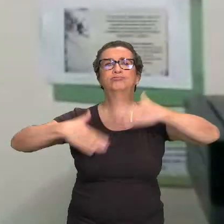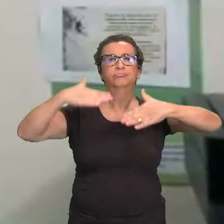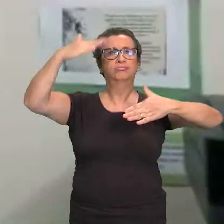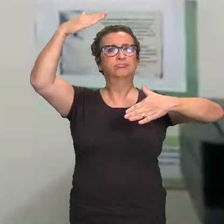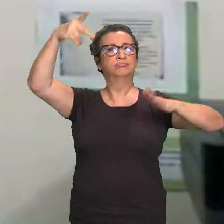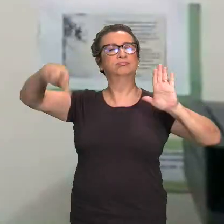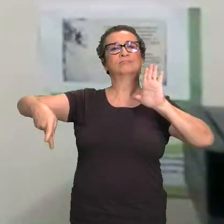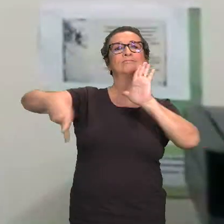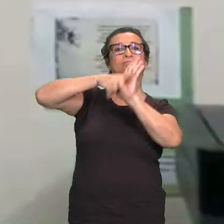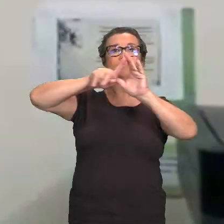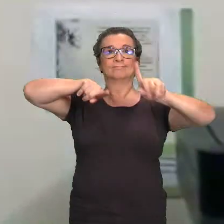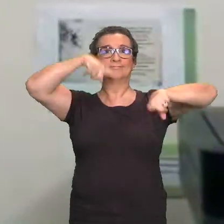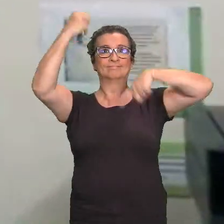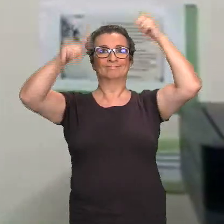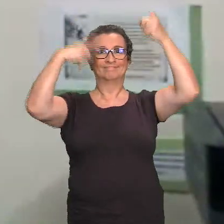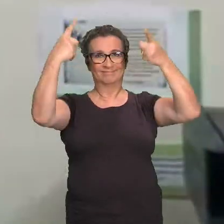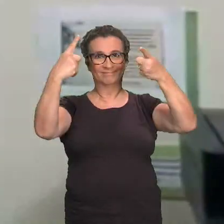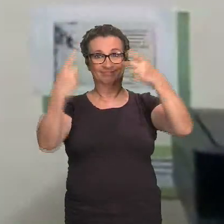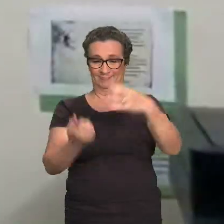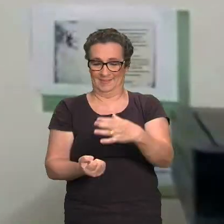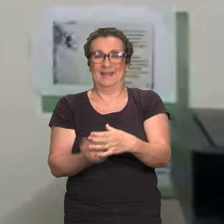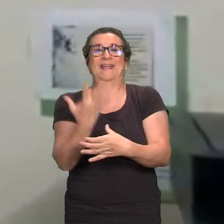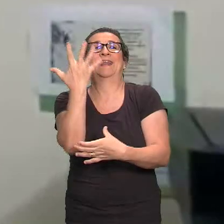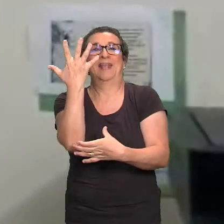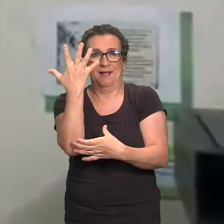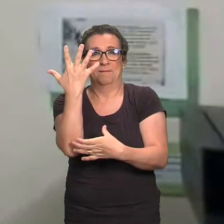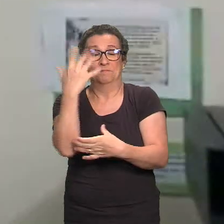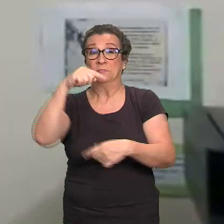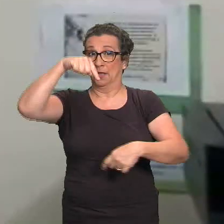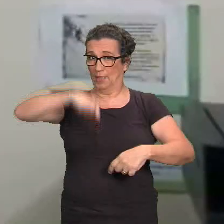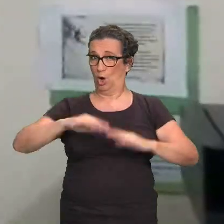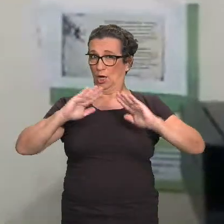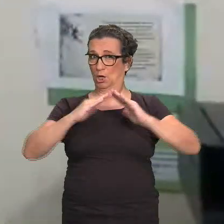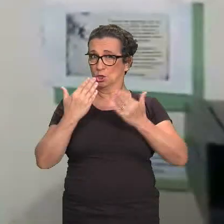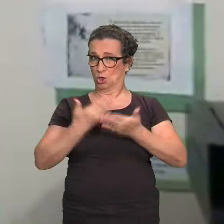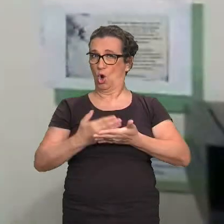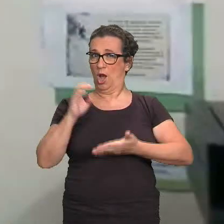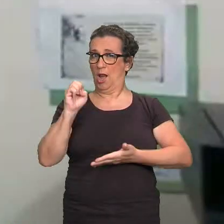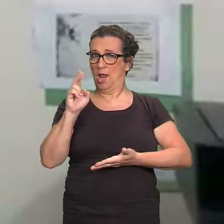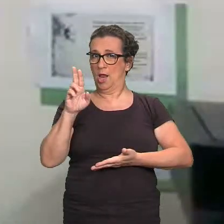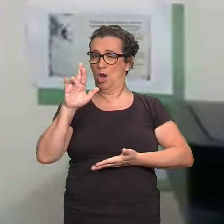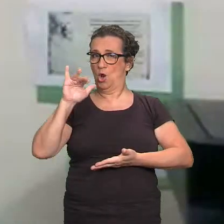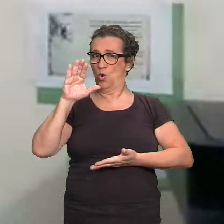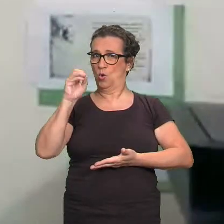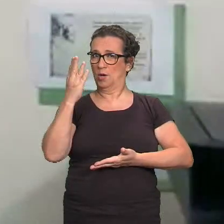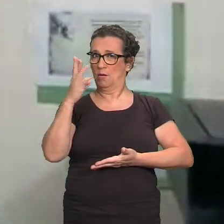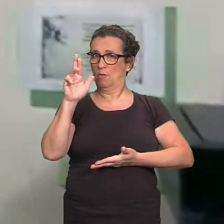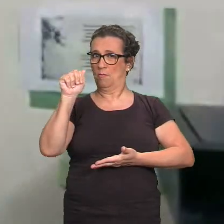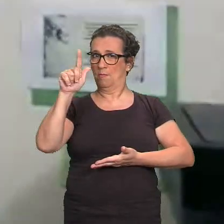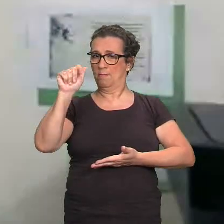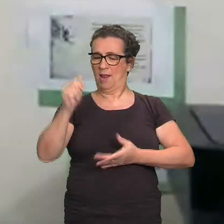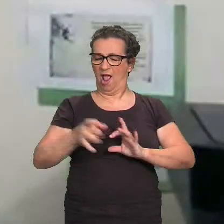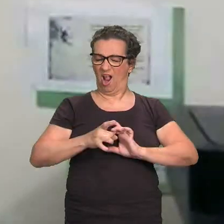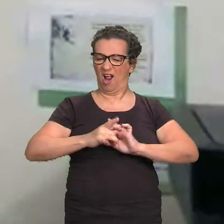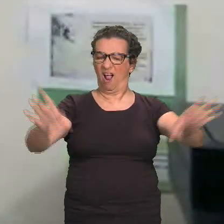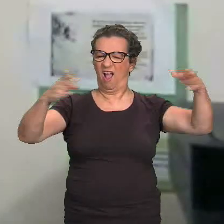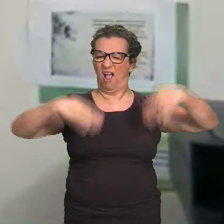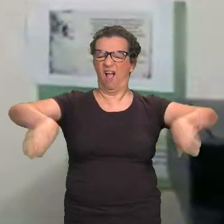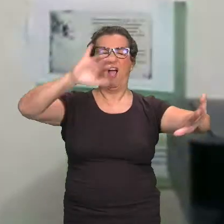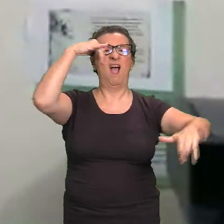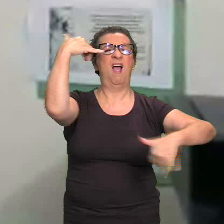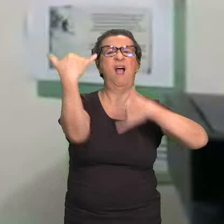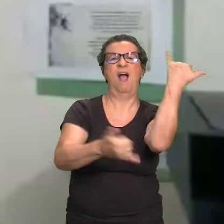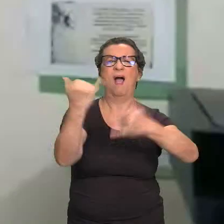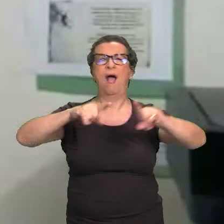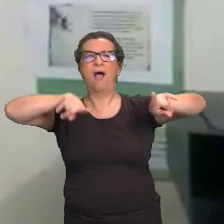e criação. Então aqui no EDI Rubem Braga, estamos dando espaço para que a criança possa brincar, possa